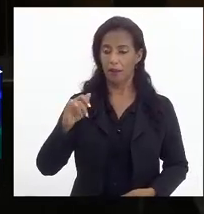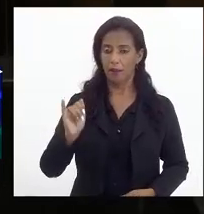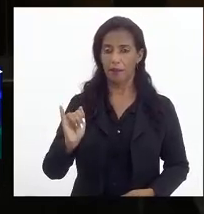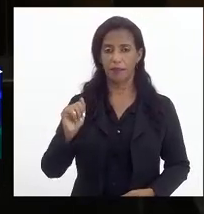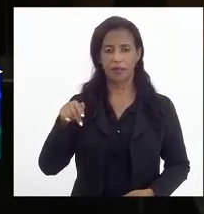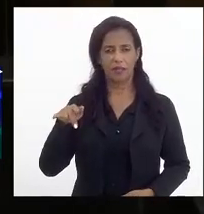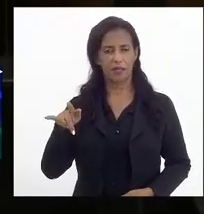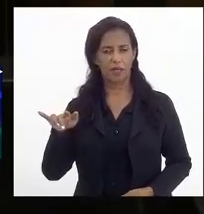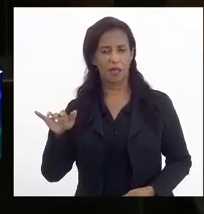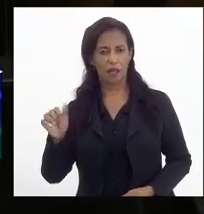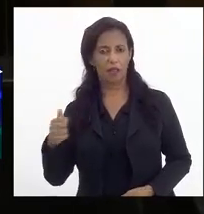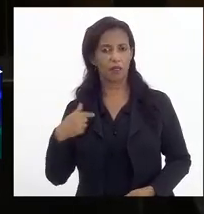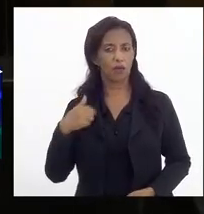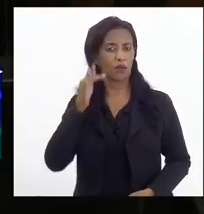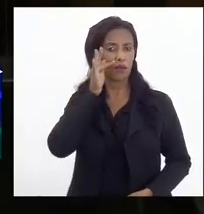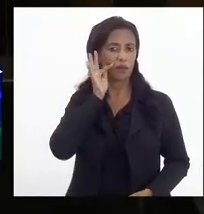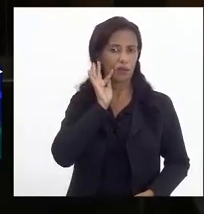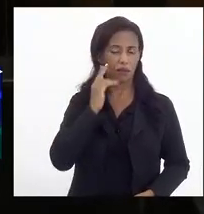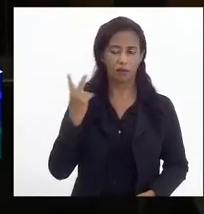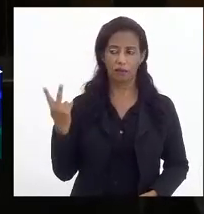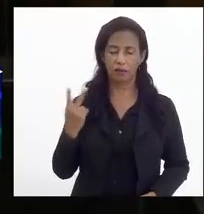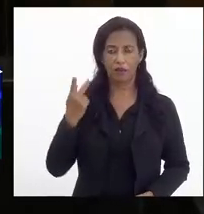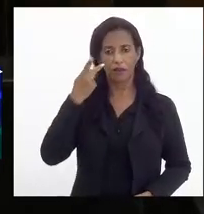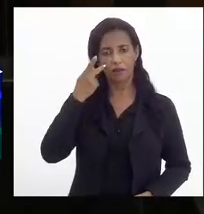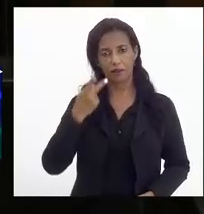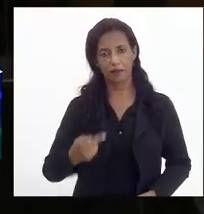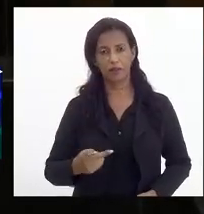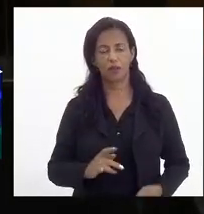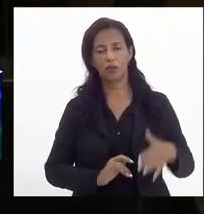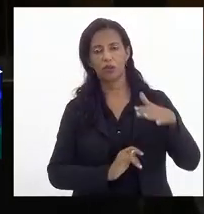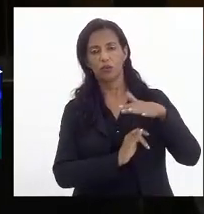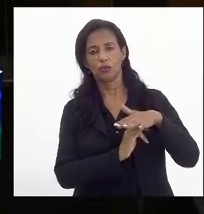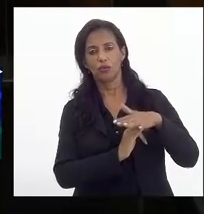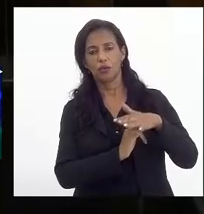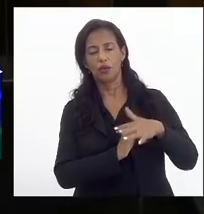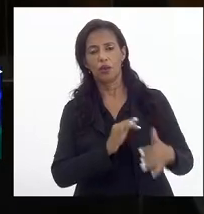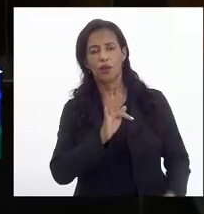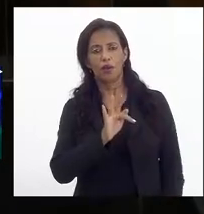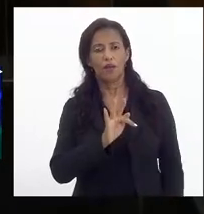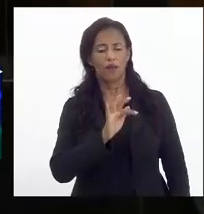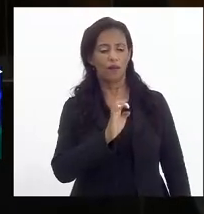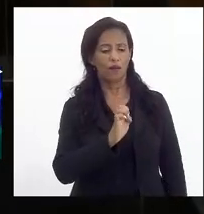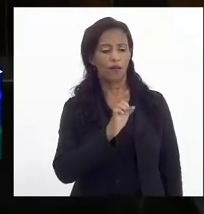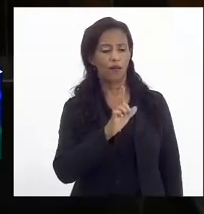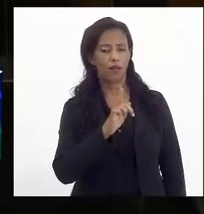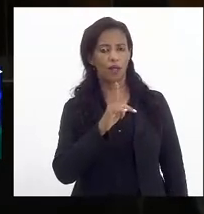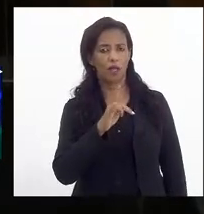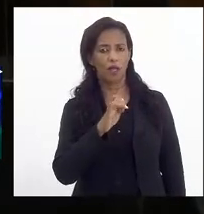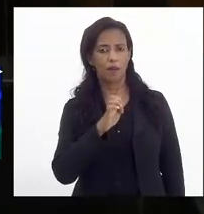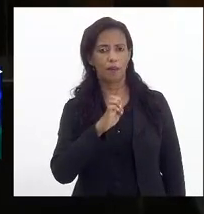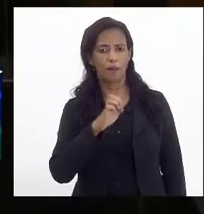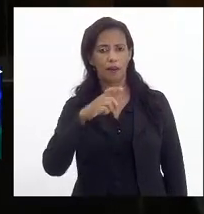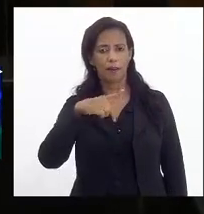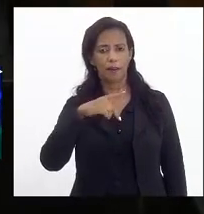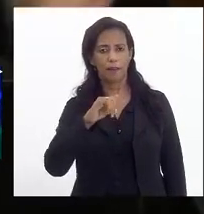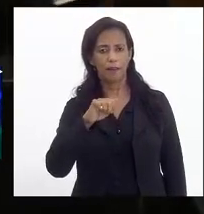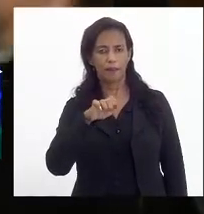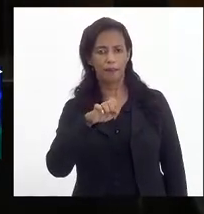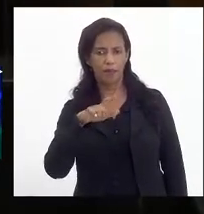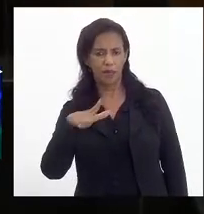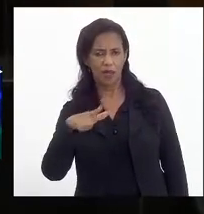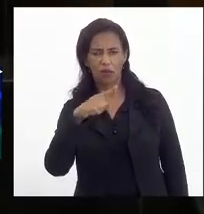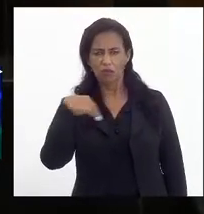vamos ver o deputado Flávio serafini visitar o Instituto Philippe Pinel ali na Urca ao lado